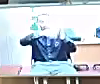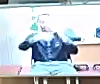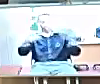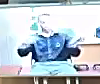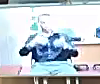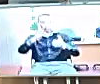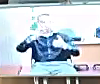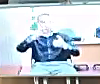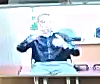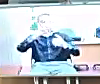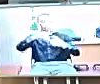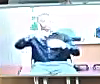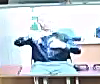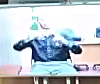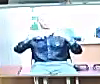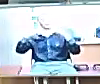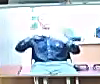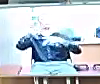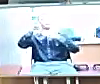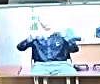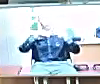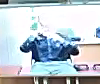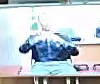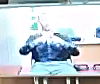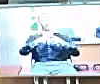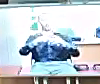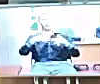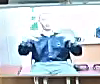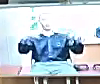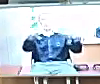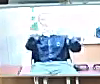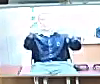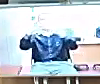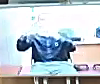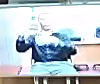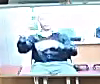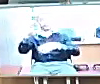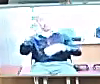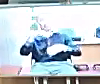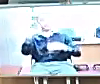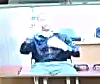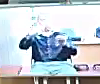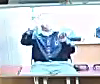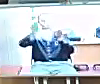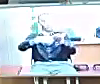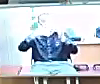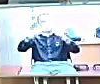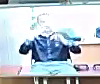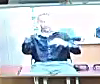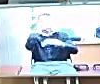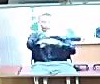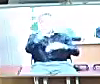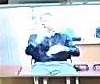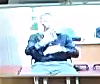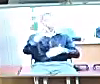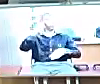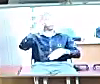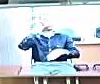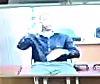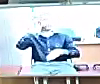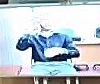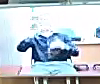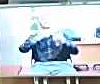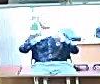para essa audiência pública os participantes inscritos para os lucros trabalho deverão confirmar o credenciamento nos respectivos dias na secretaria